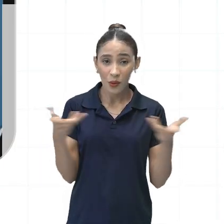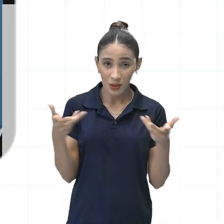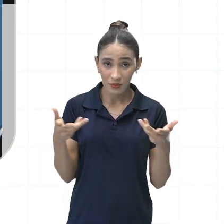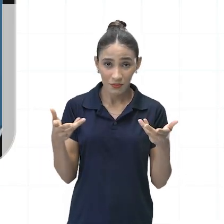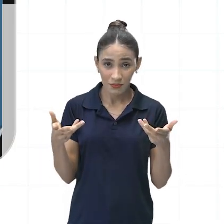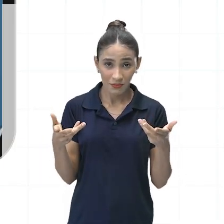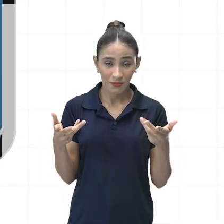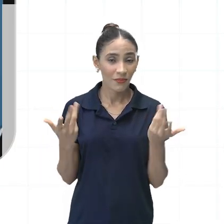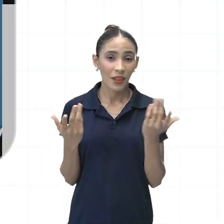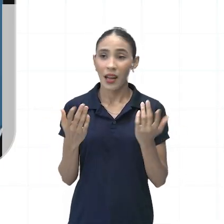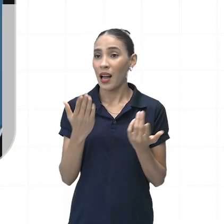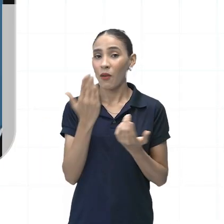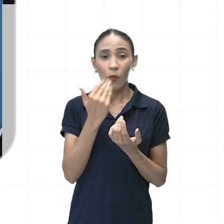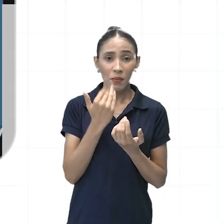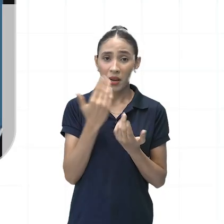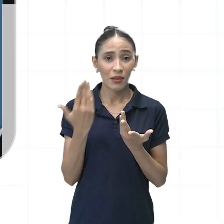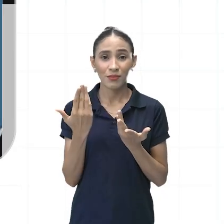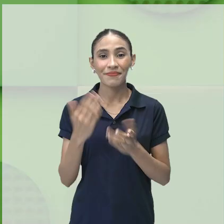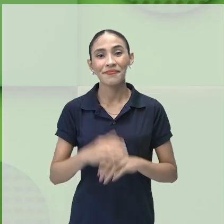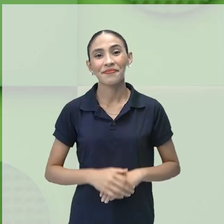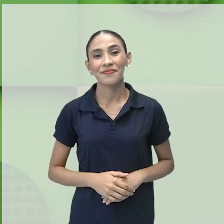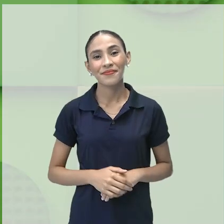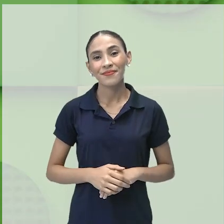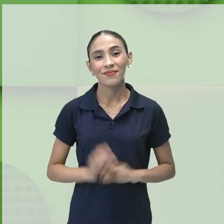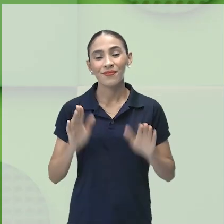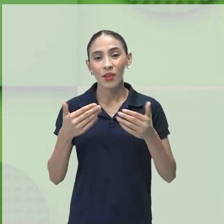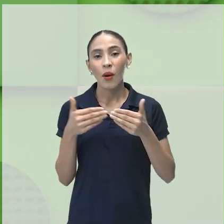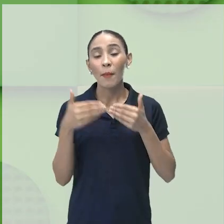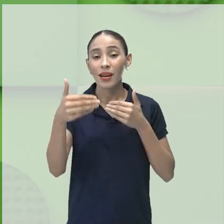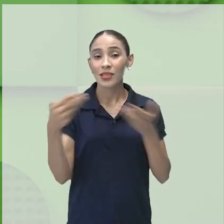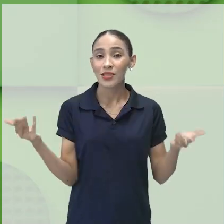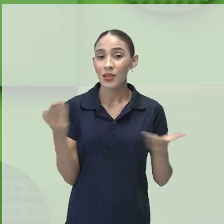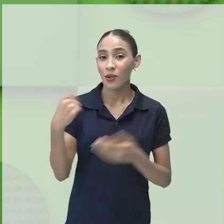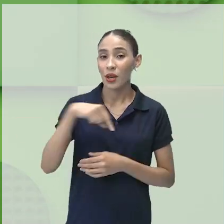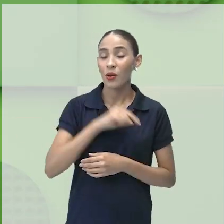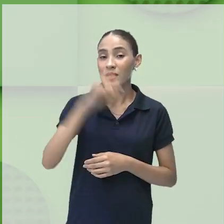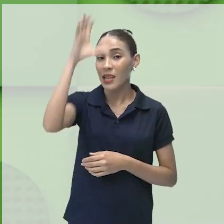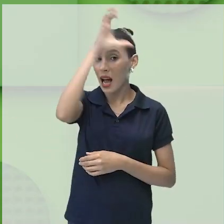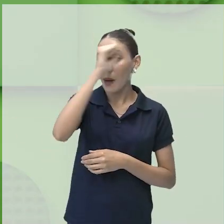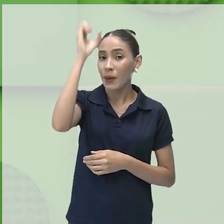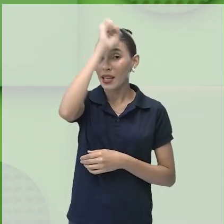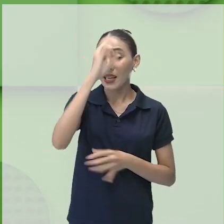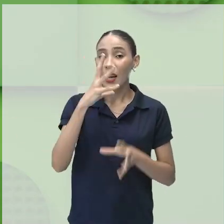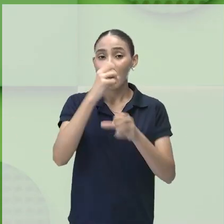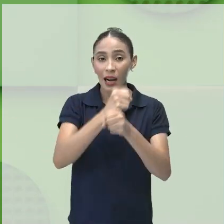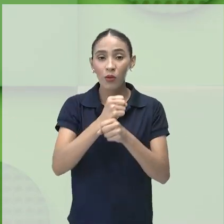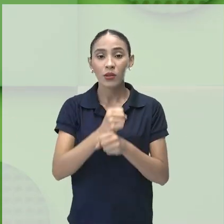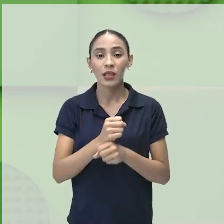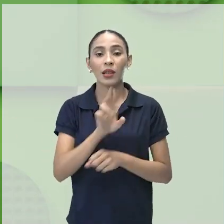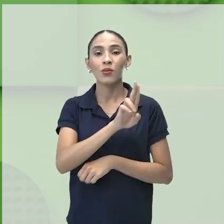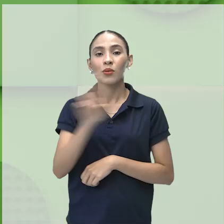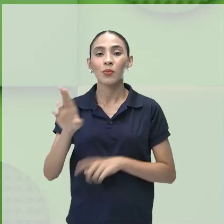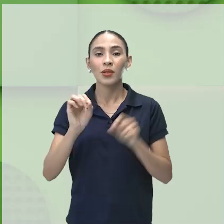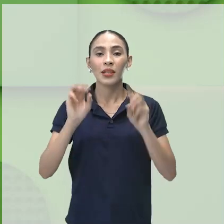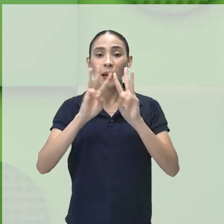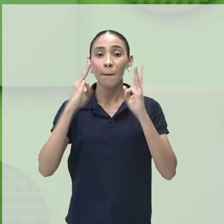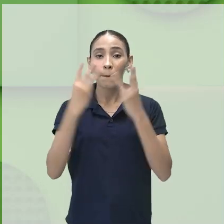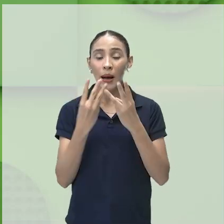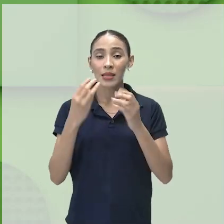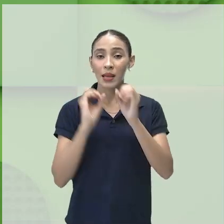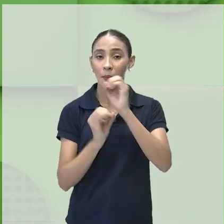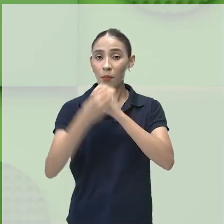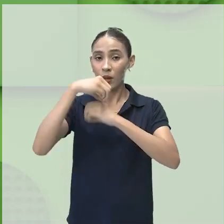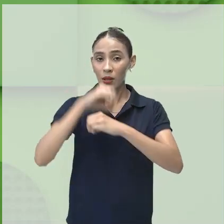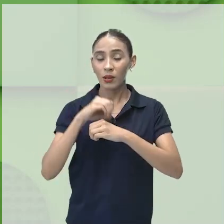hoje, durante a dieta, durante a alimentação. A partir de agora, nós vamos aprender a calcular o que nós chamamos de massa